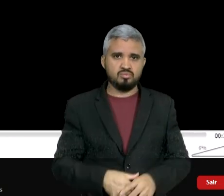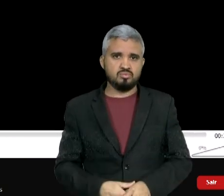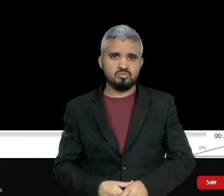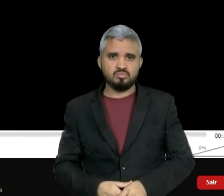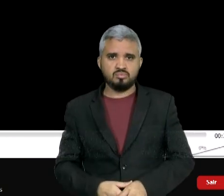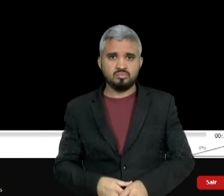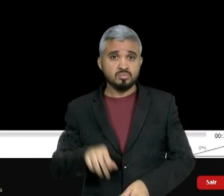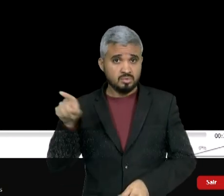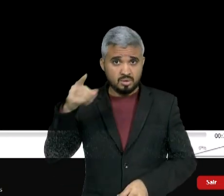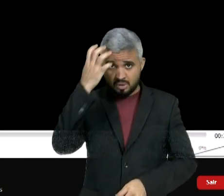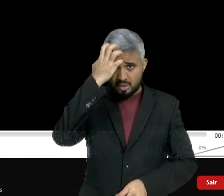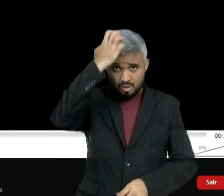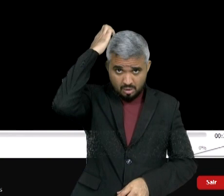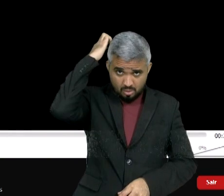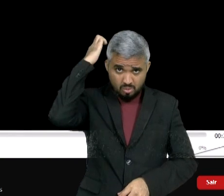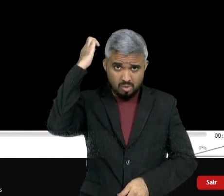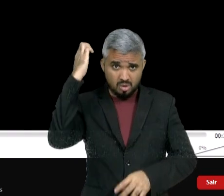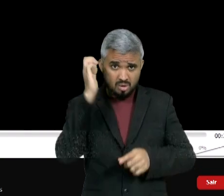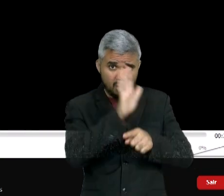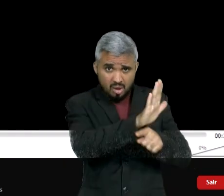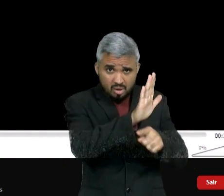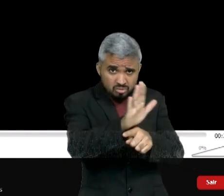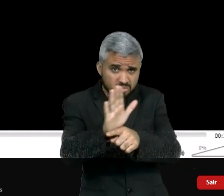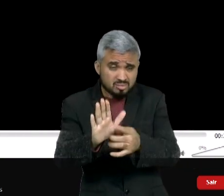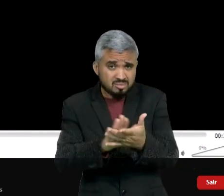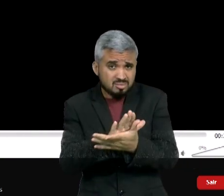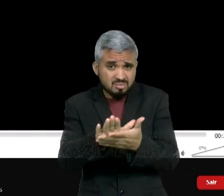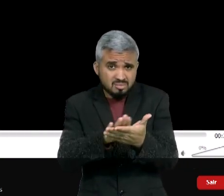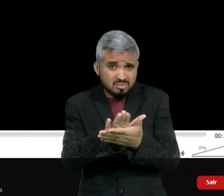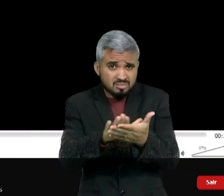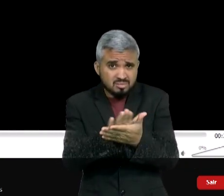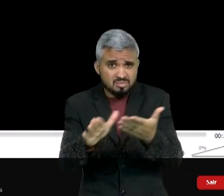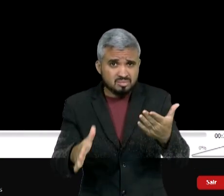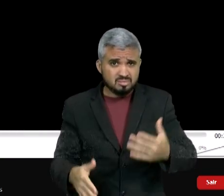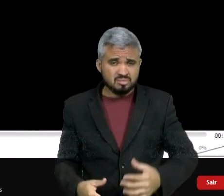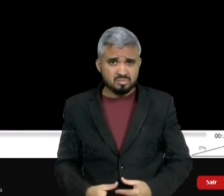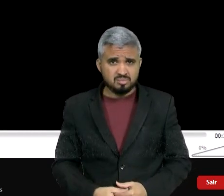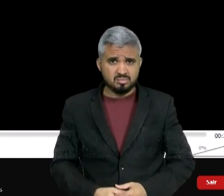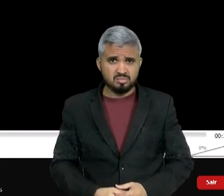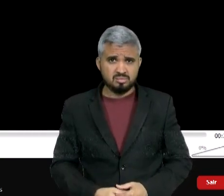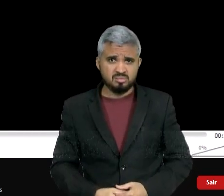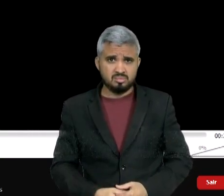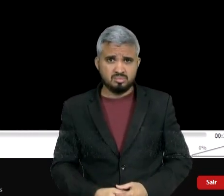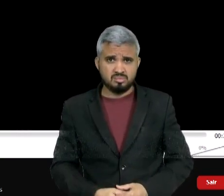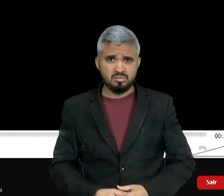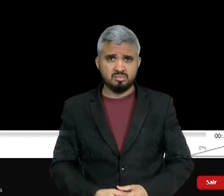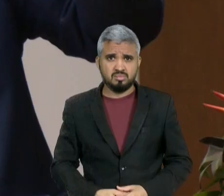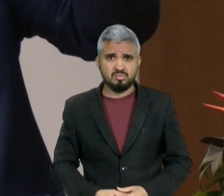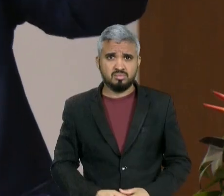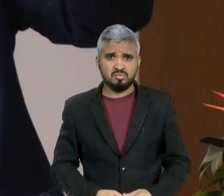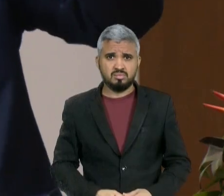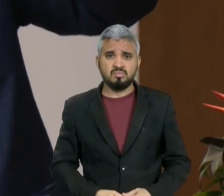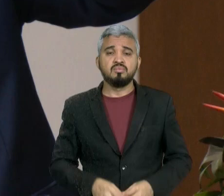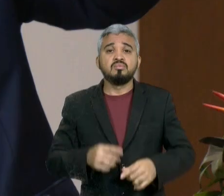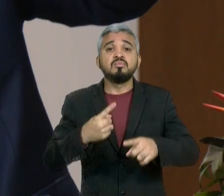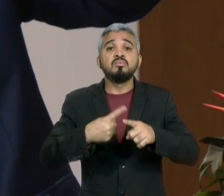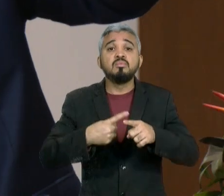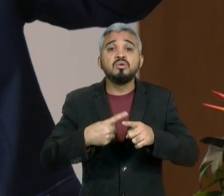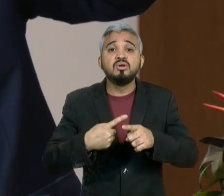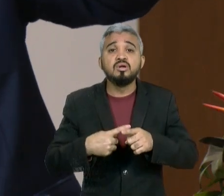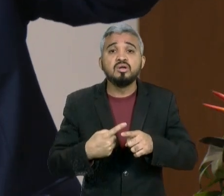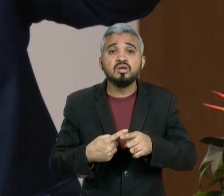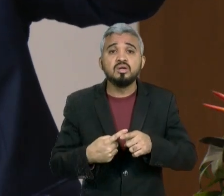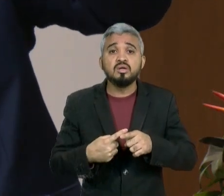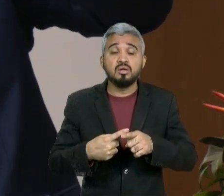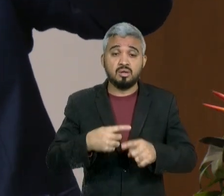Não honra nada com ninguém. Eu estou falando em nome da população. Por quê? As demandas do